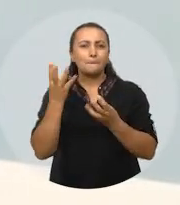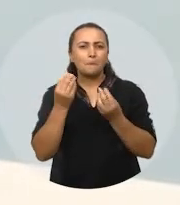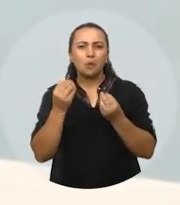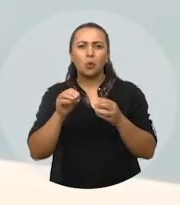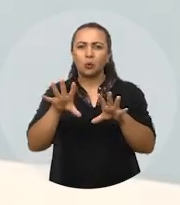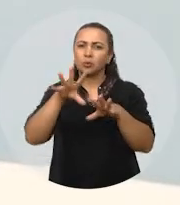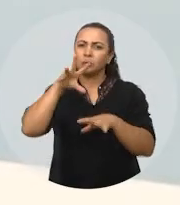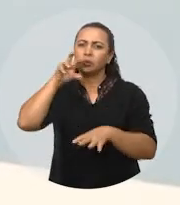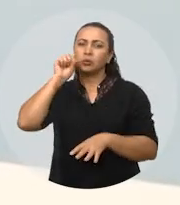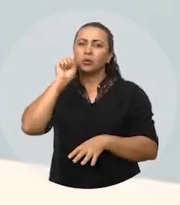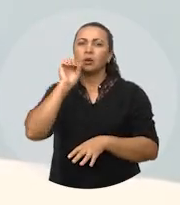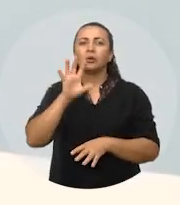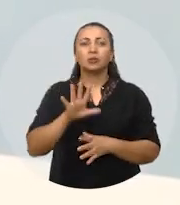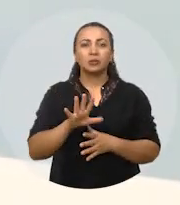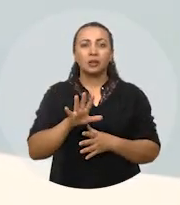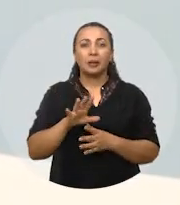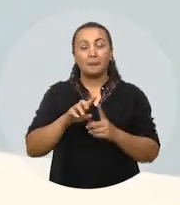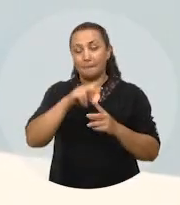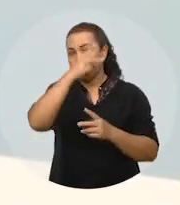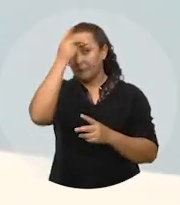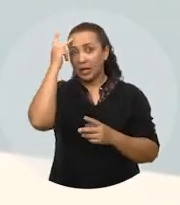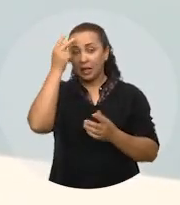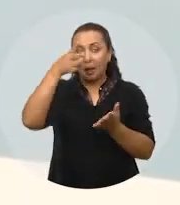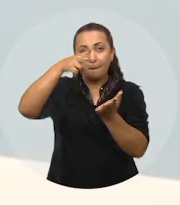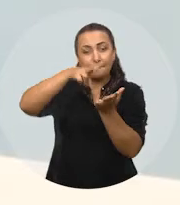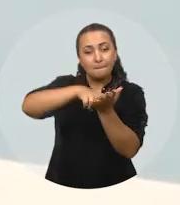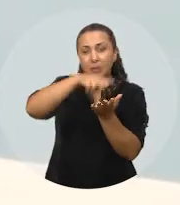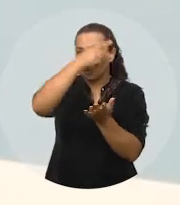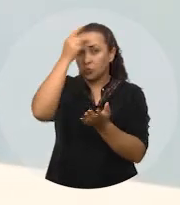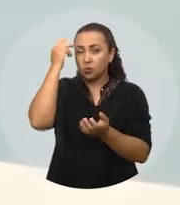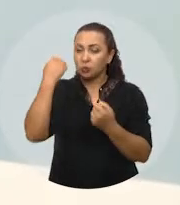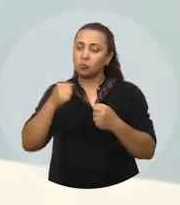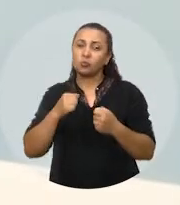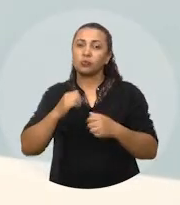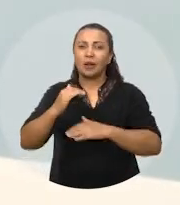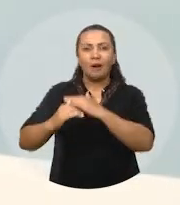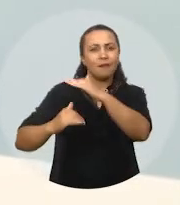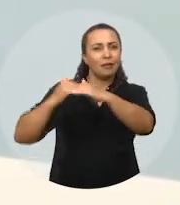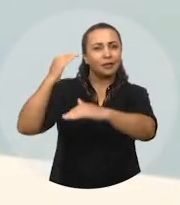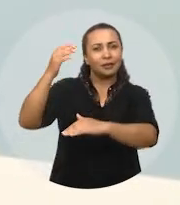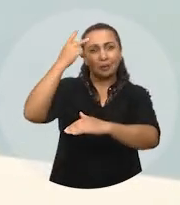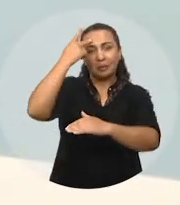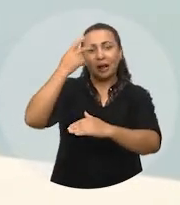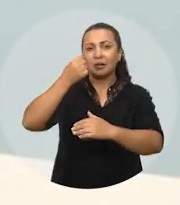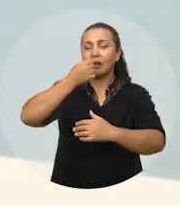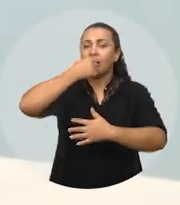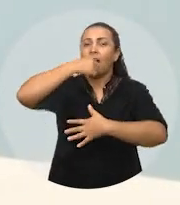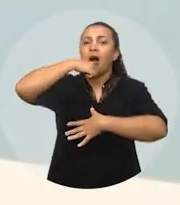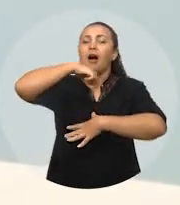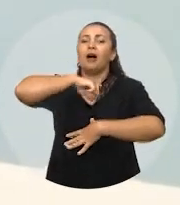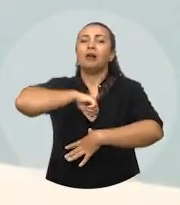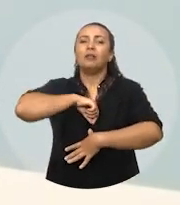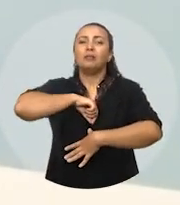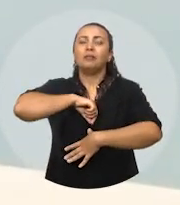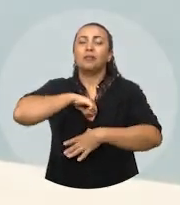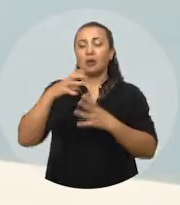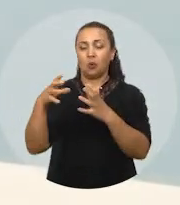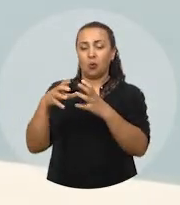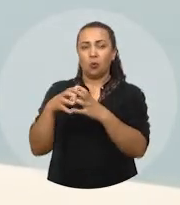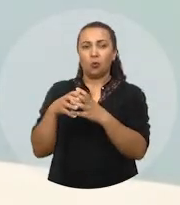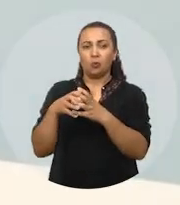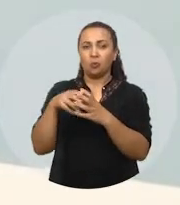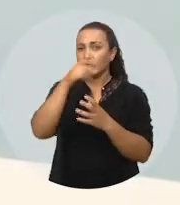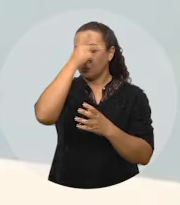oxigênio. Portanto, pacientes que poderiam ter evoluído talvez para a intubação. Nesse grupo de pacientes, que foram